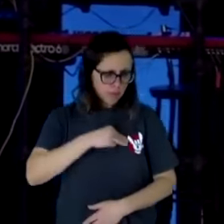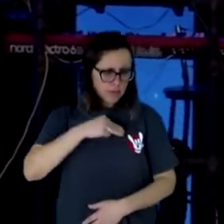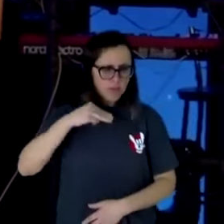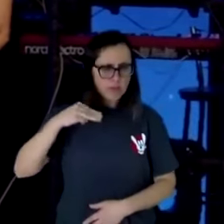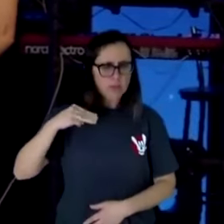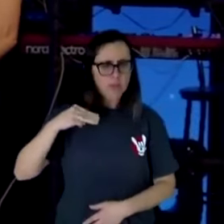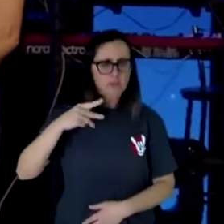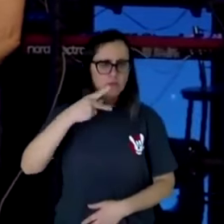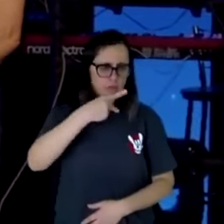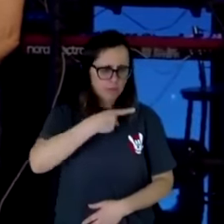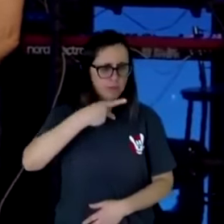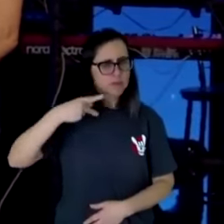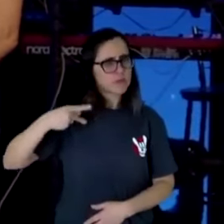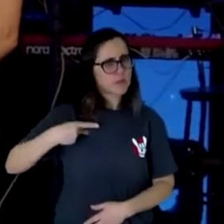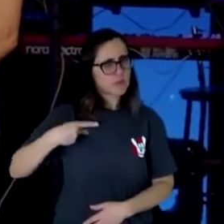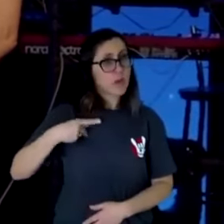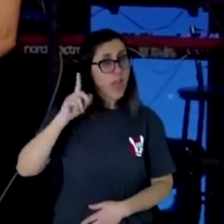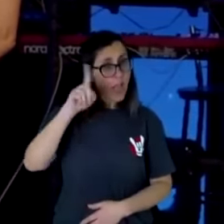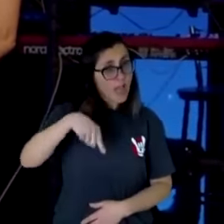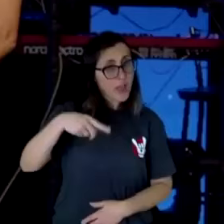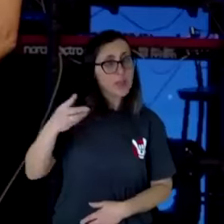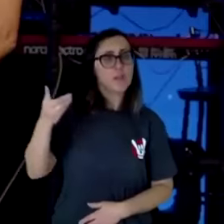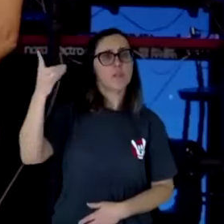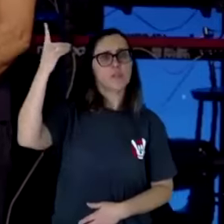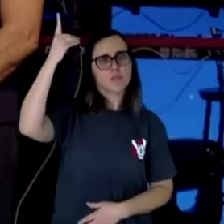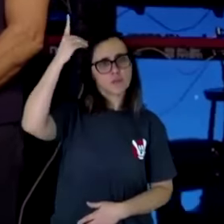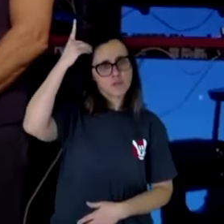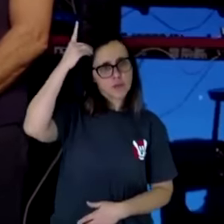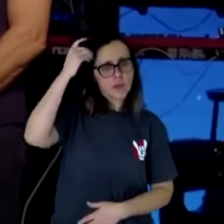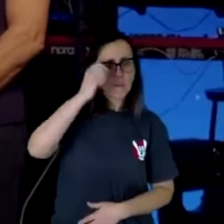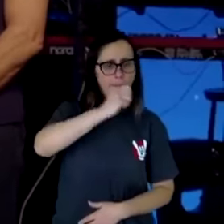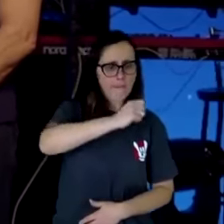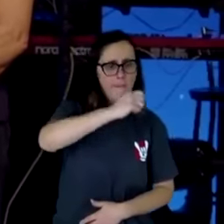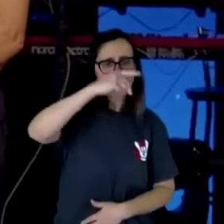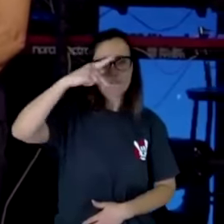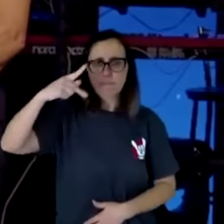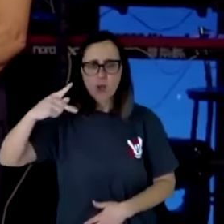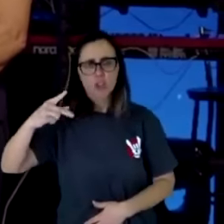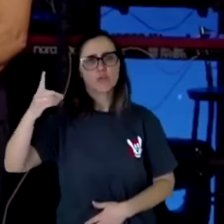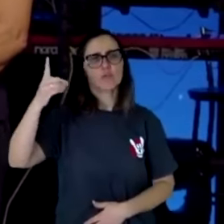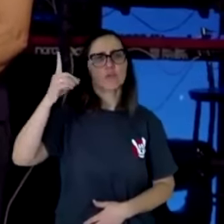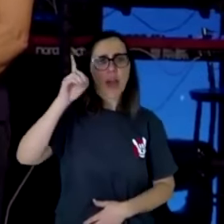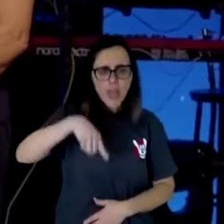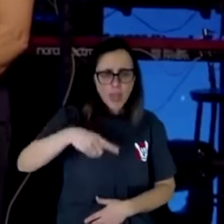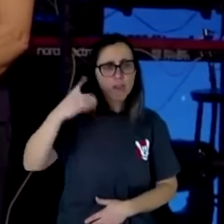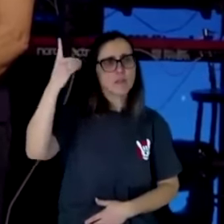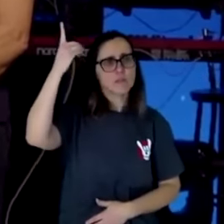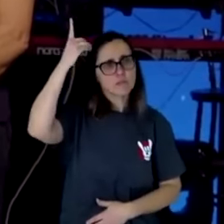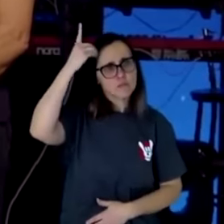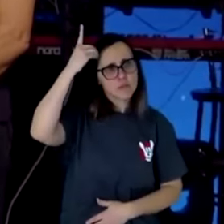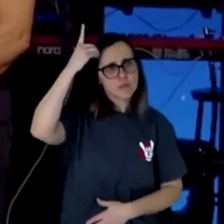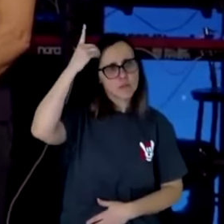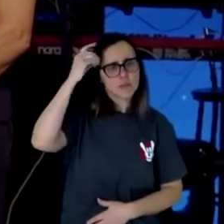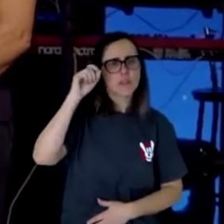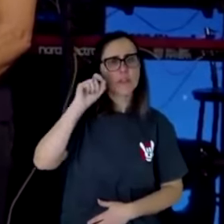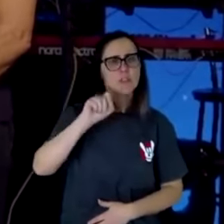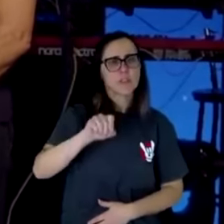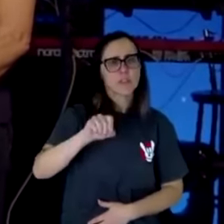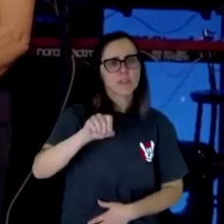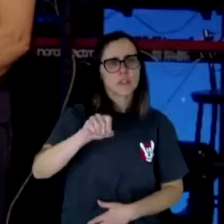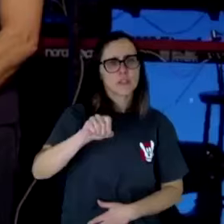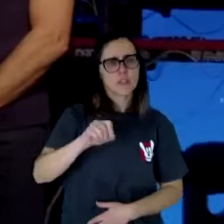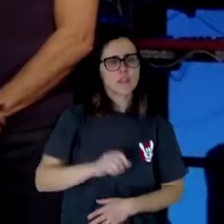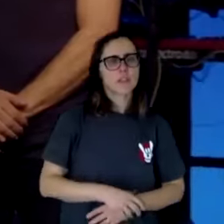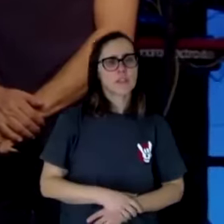dom e eu quero que você desmistifique Apóstolo é aquele que Funda a igreja profeta